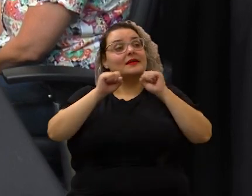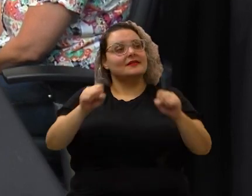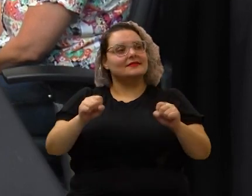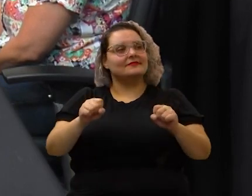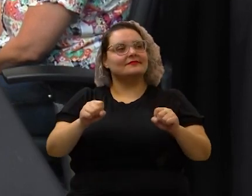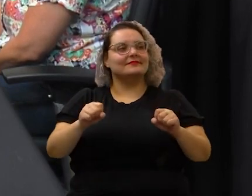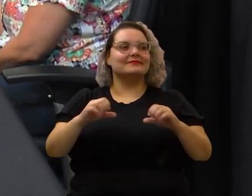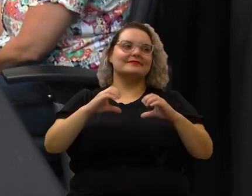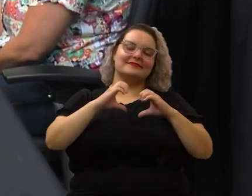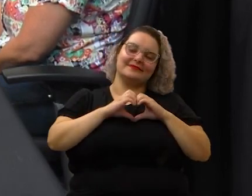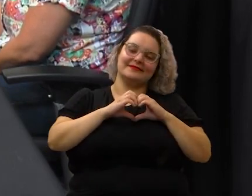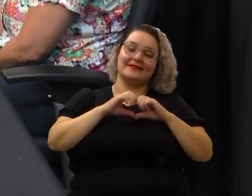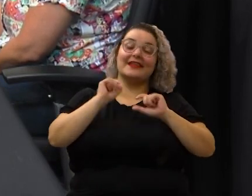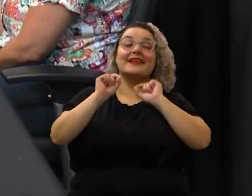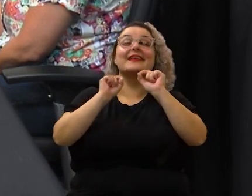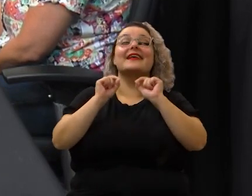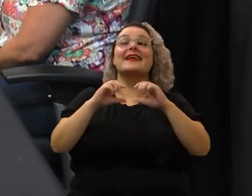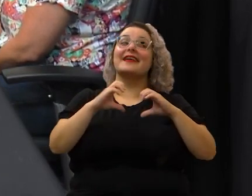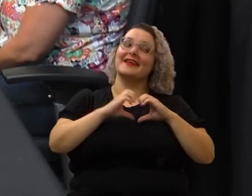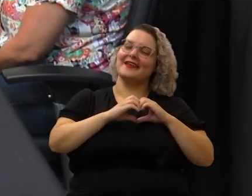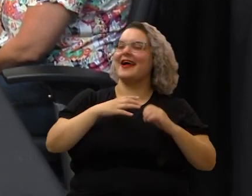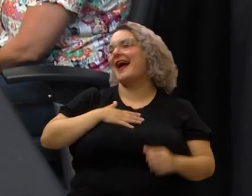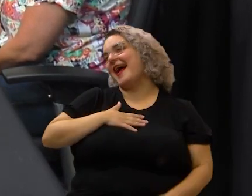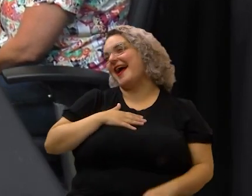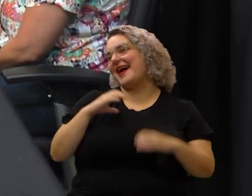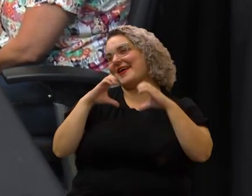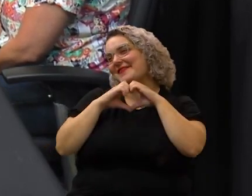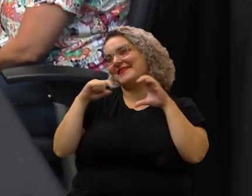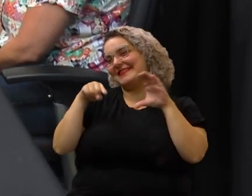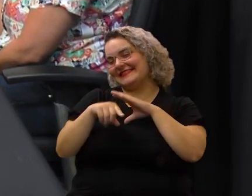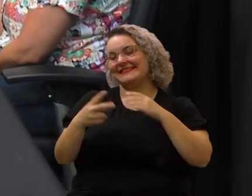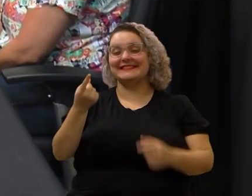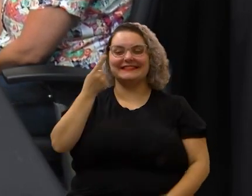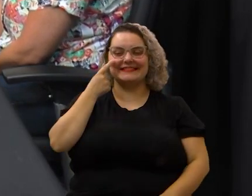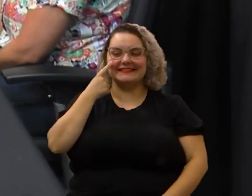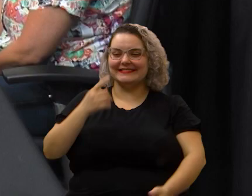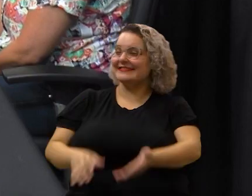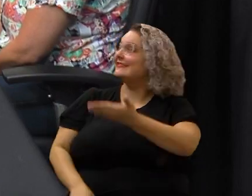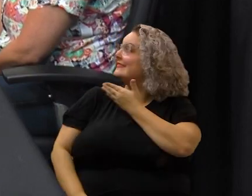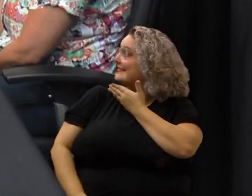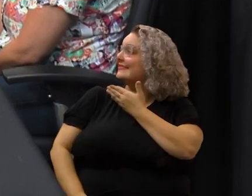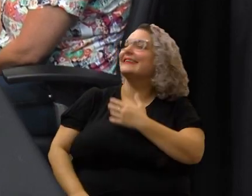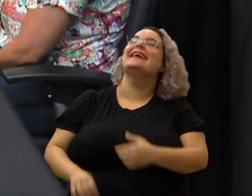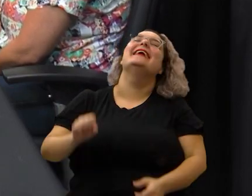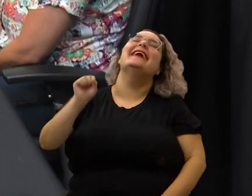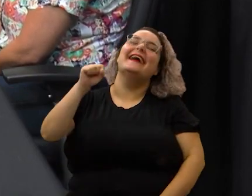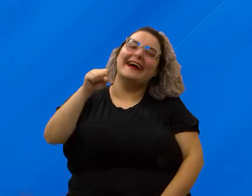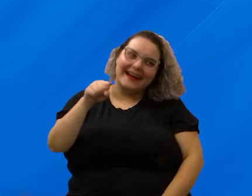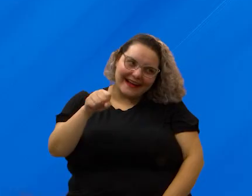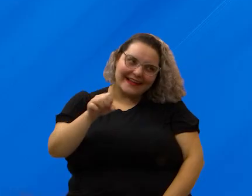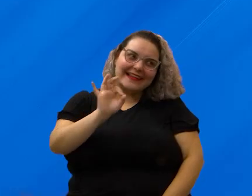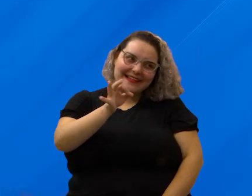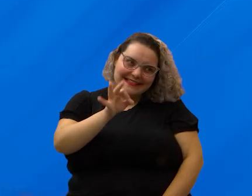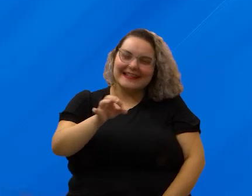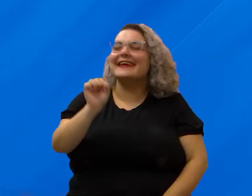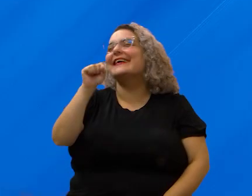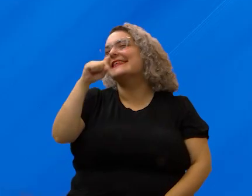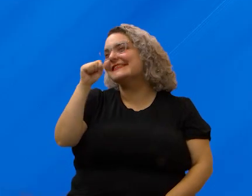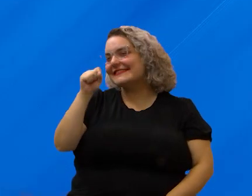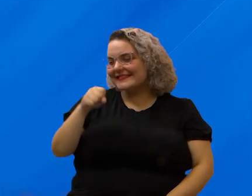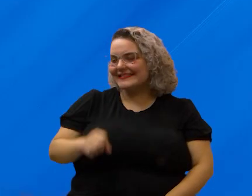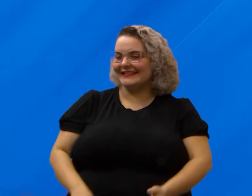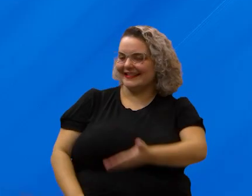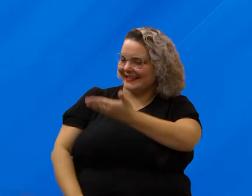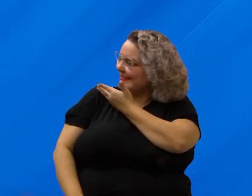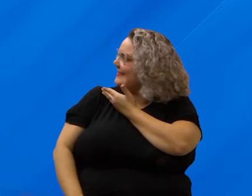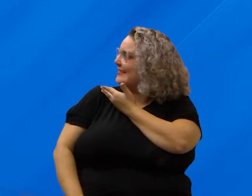mandou, o grande amor. Vamos ver quem é o grande amor. O meu grande amor? Vamos ver se tá certo. É ele mesmo. É